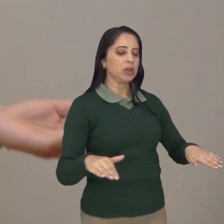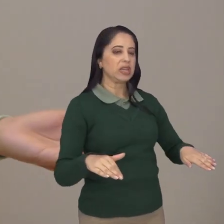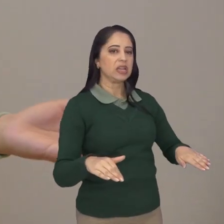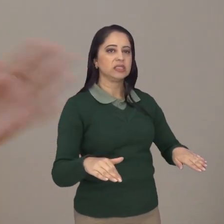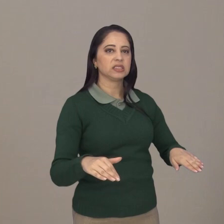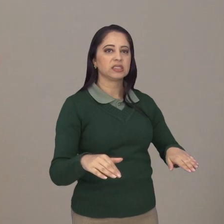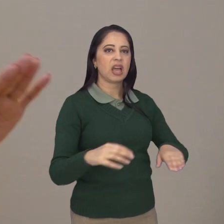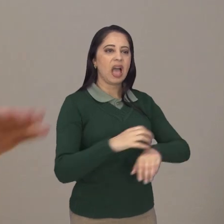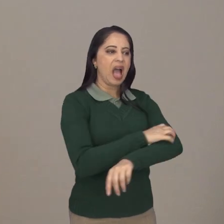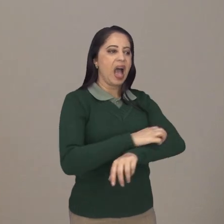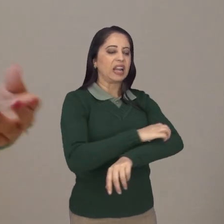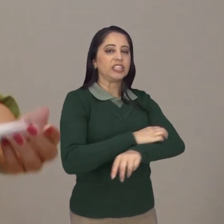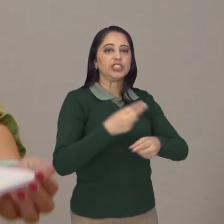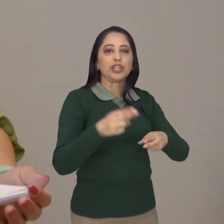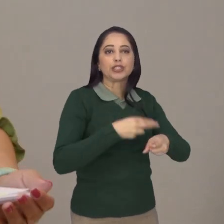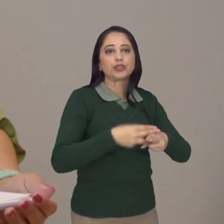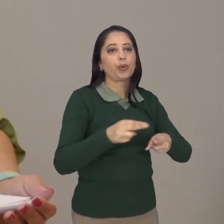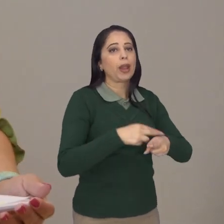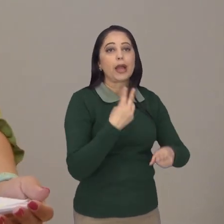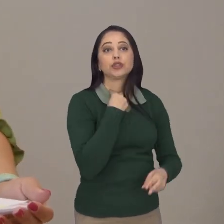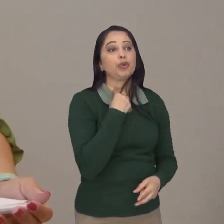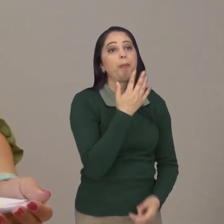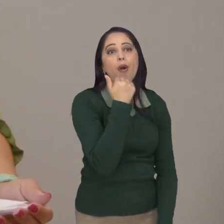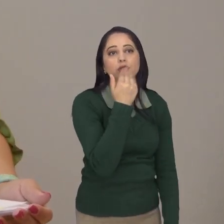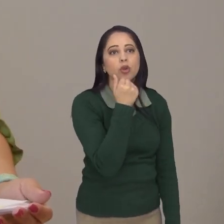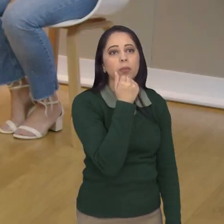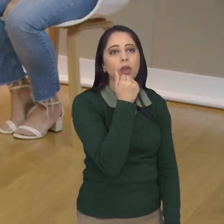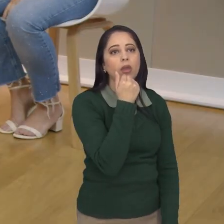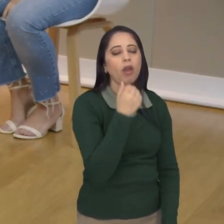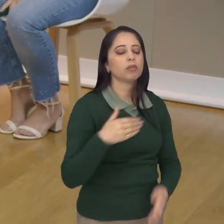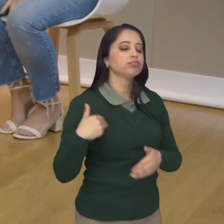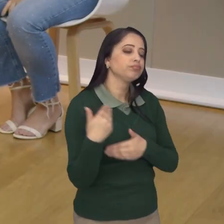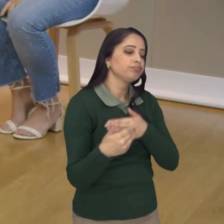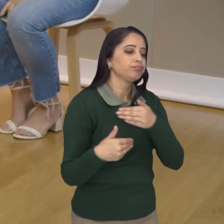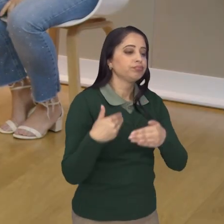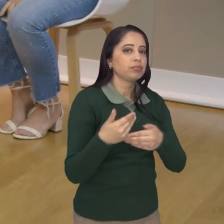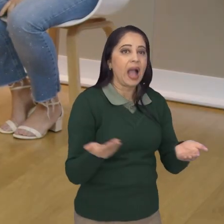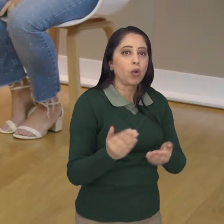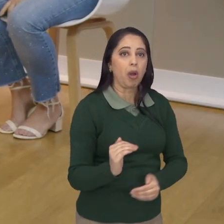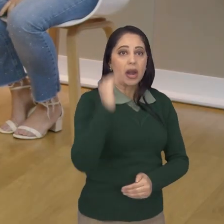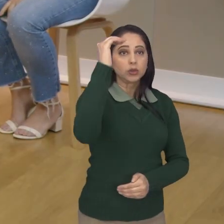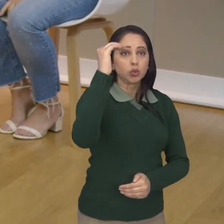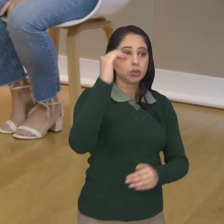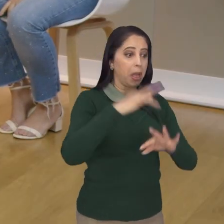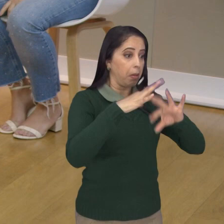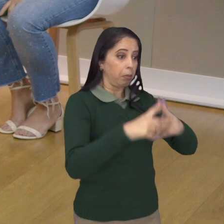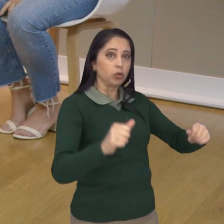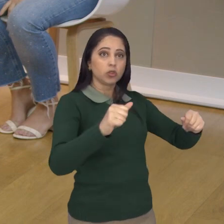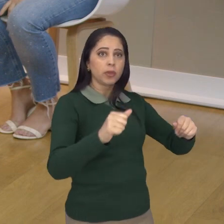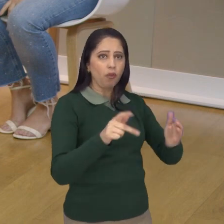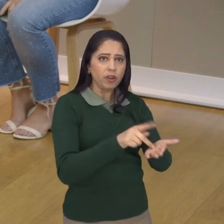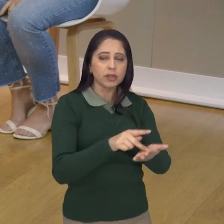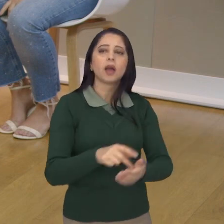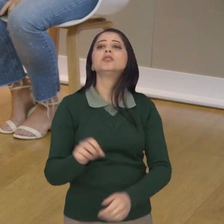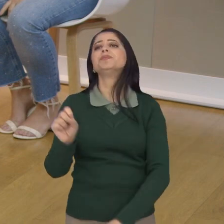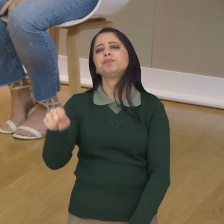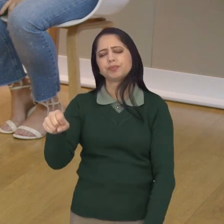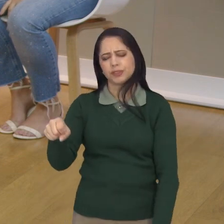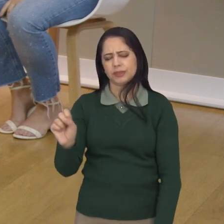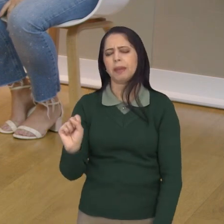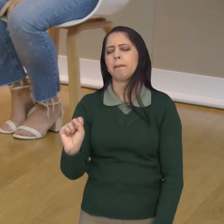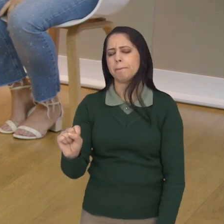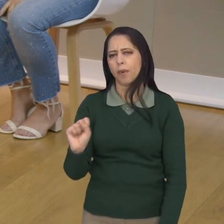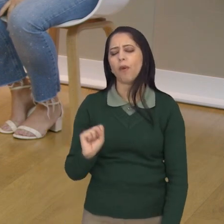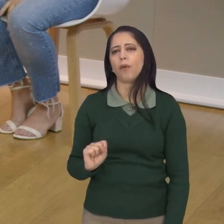adulto, a alergia parou, simplesmente não tenho mais. Pode, então assim, a gente tem, por exemplo... O organismo cria uma depende defesa. Da fase